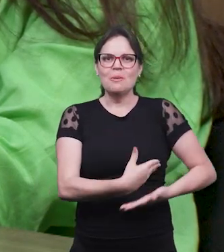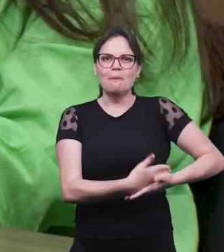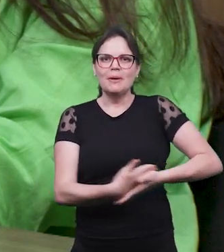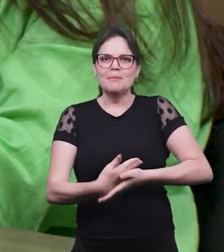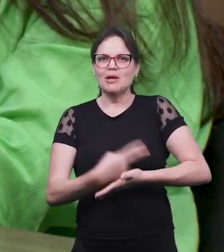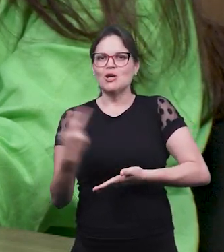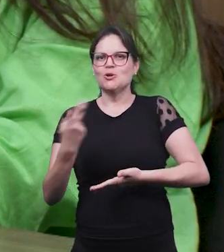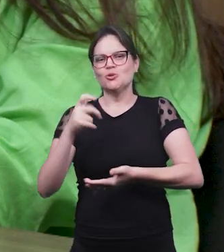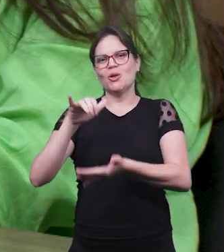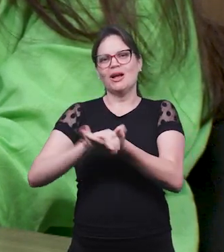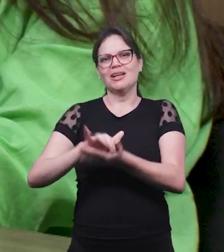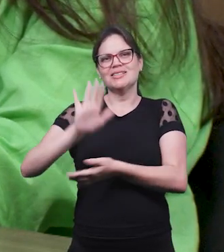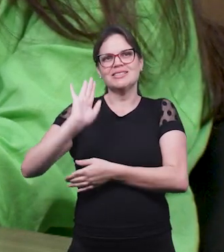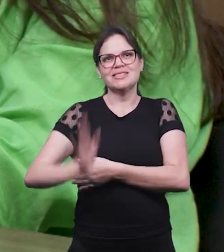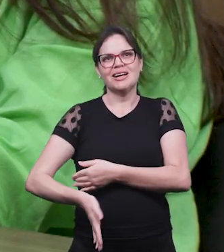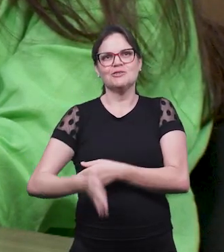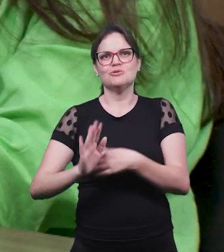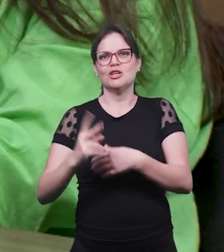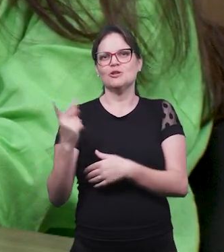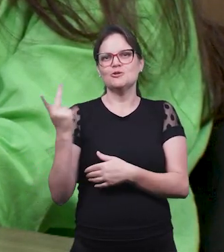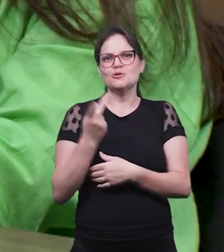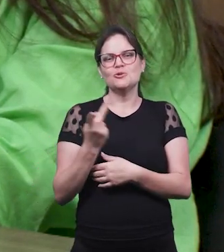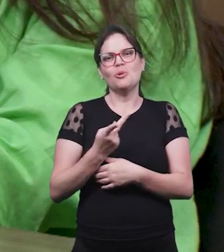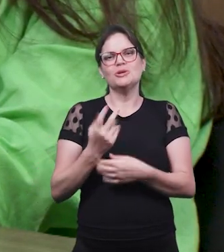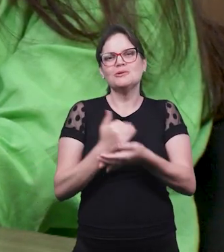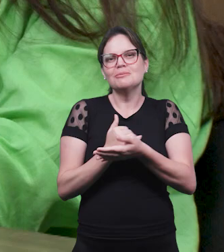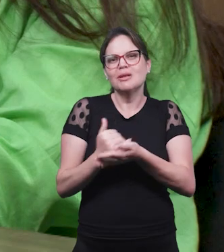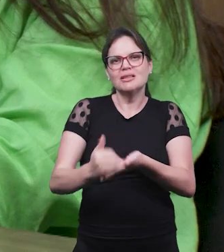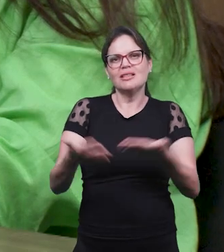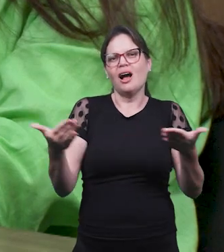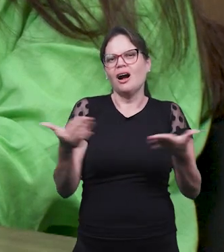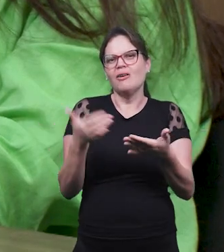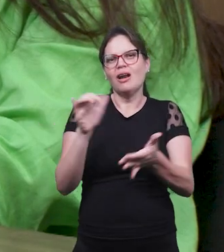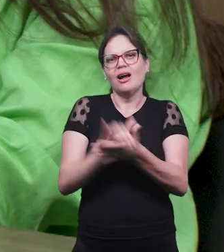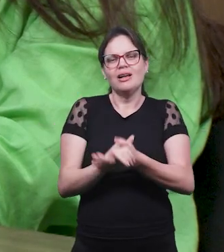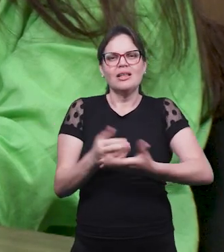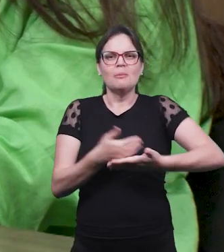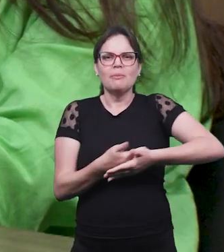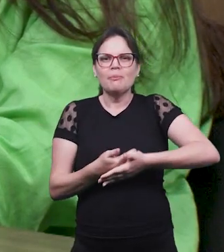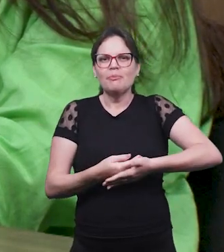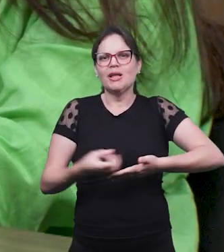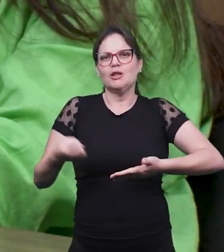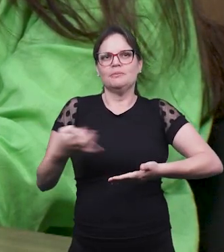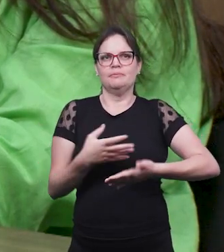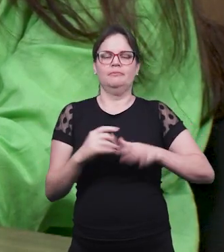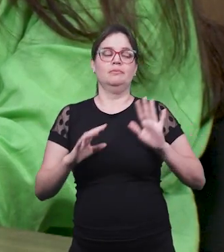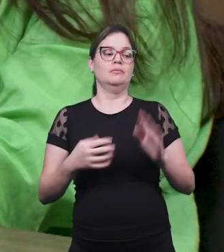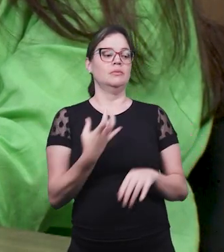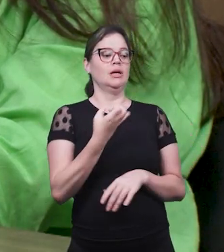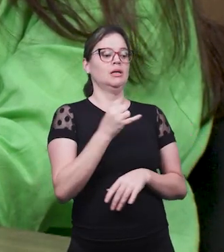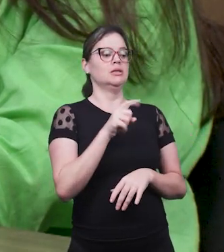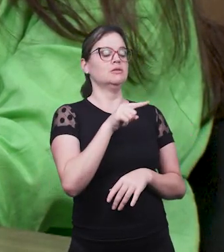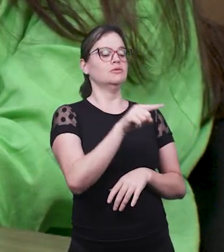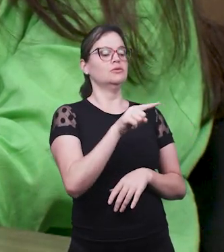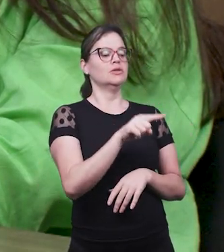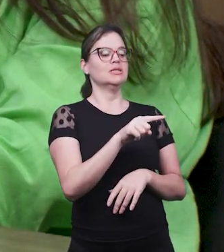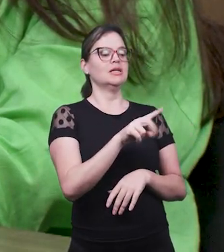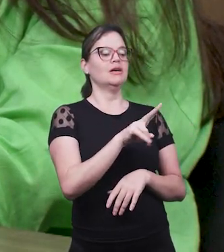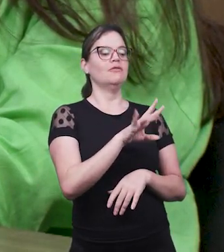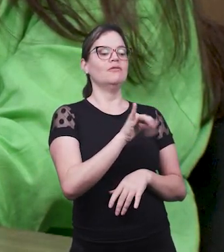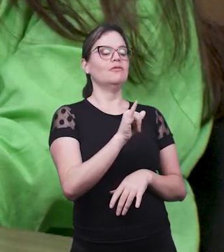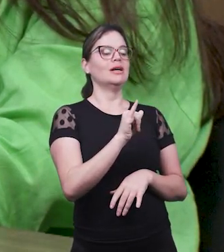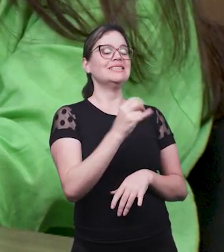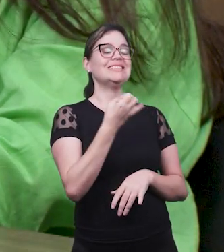estava casado, né, no início da vida, 2 casados, mas e tal. Ela perguntou, se você fosse fazer, você faria